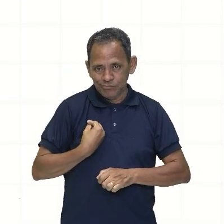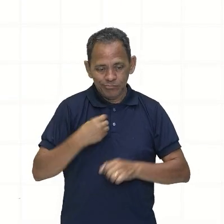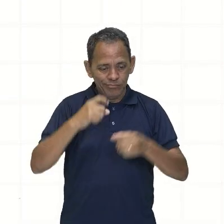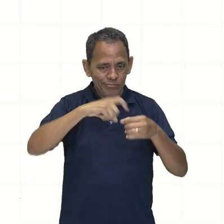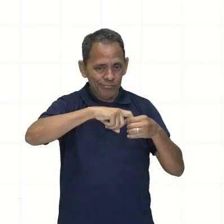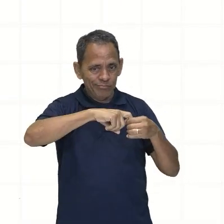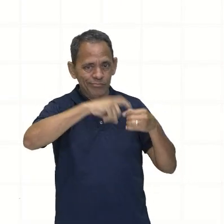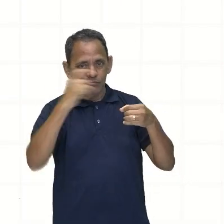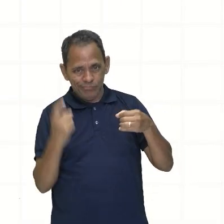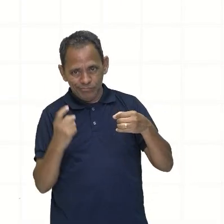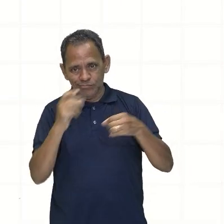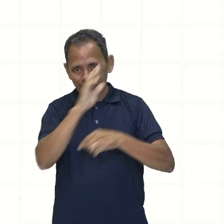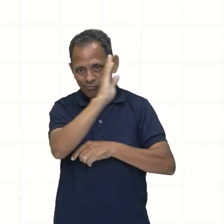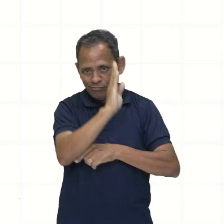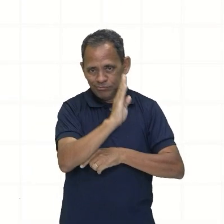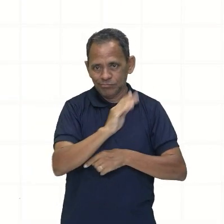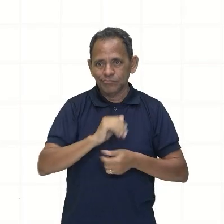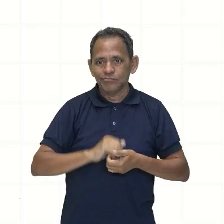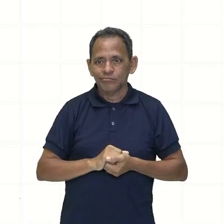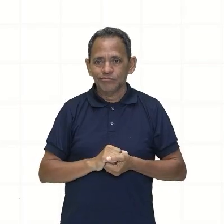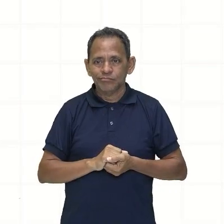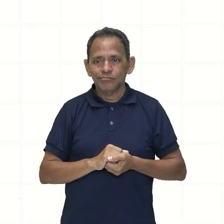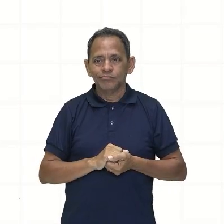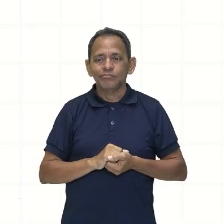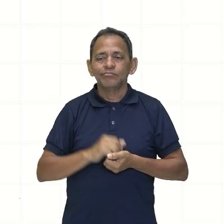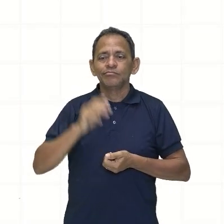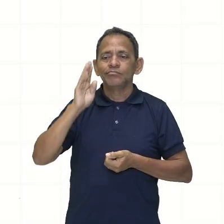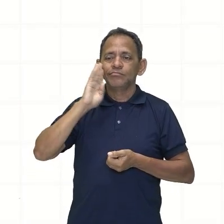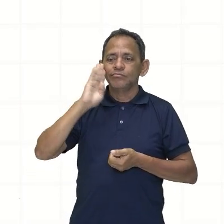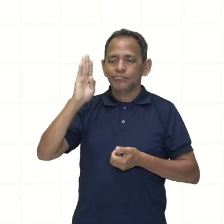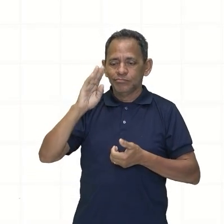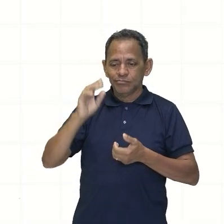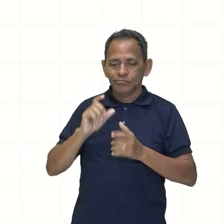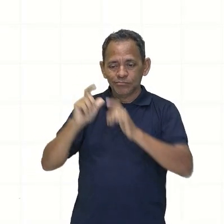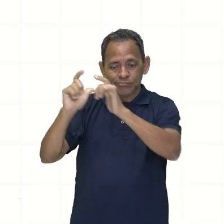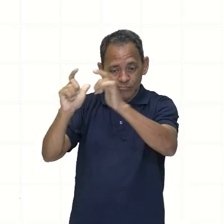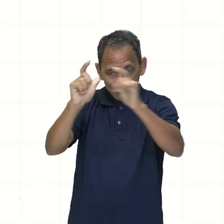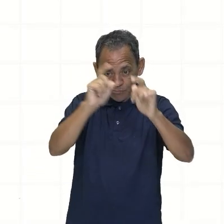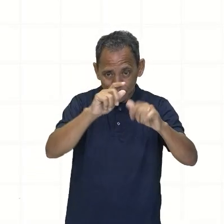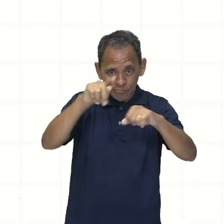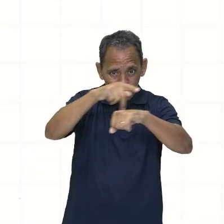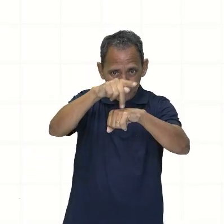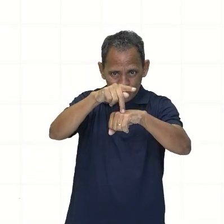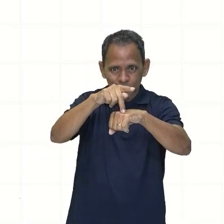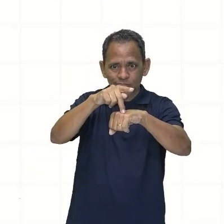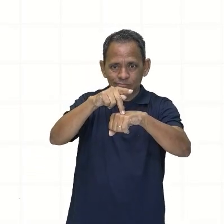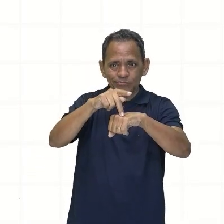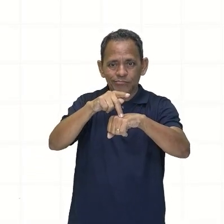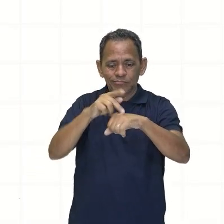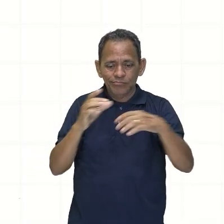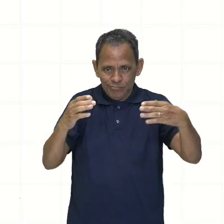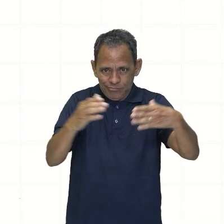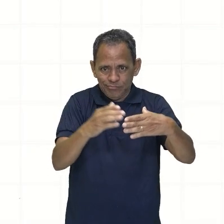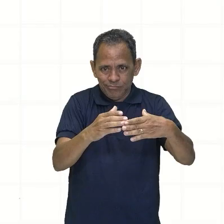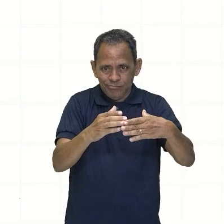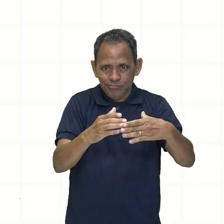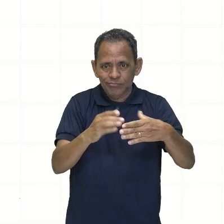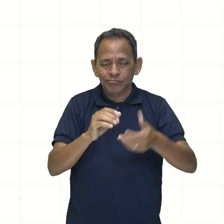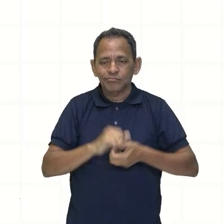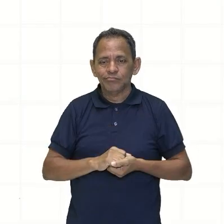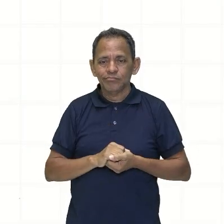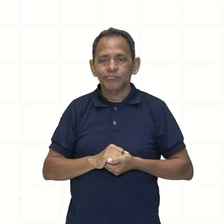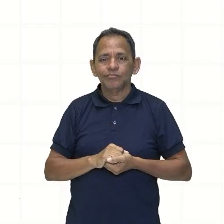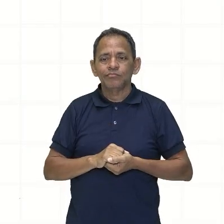saindo aí do Brasil, né? E aí nós temos os principais países, né, comunidades aí que a gente